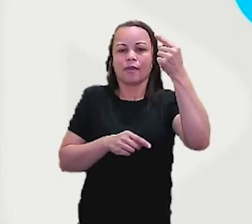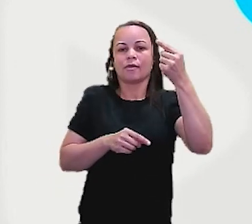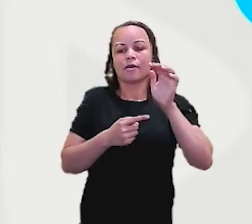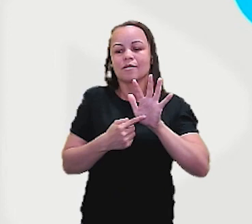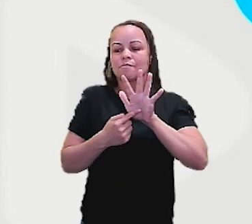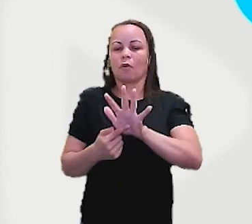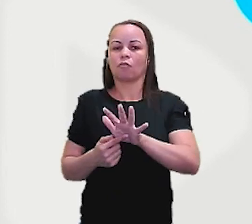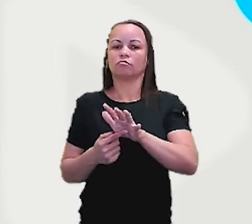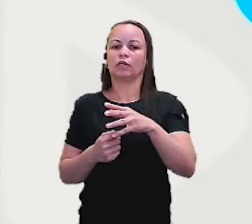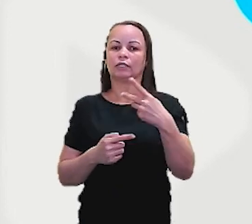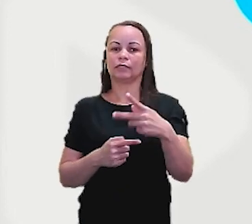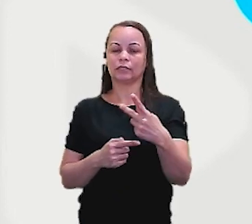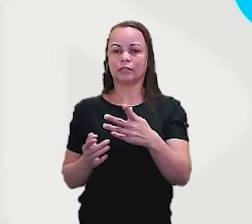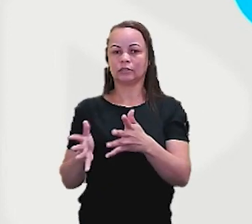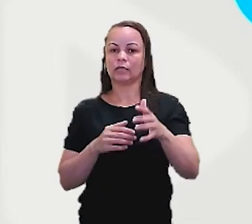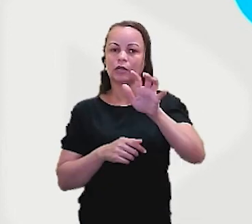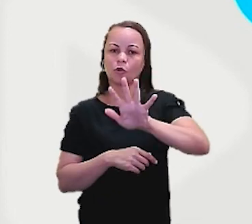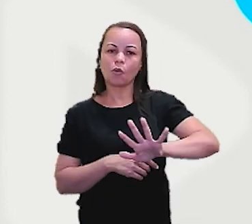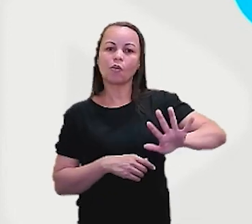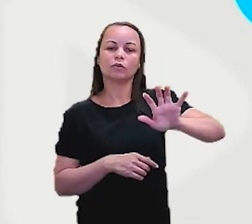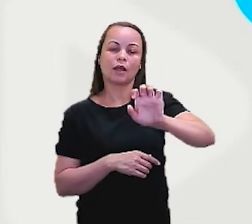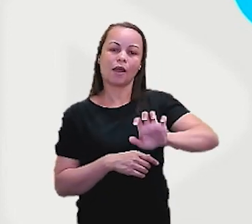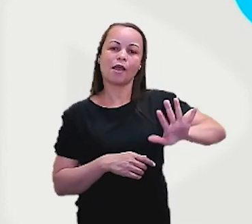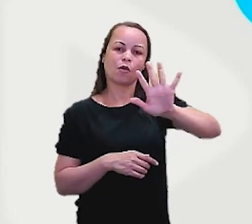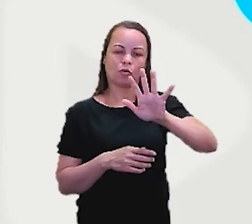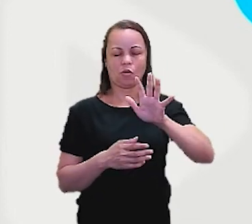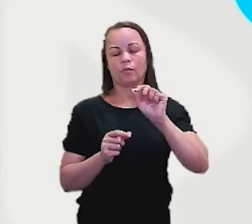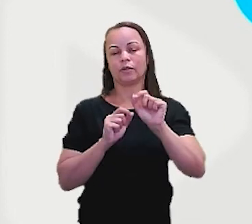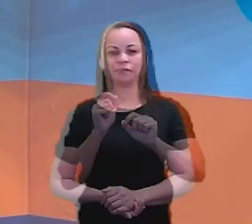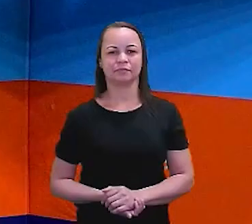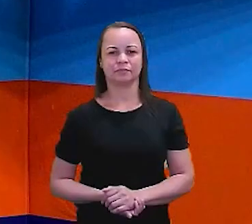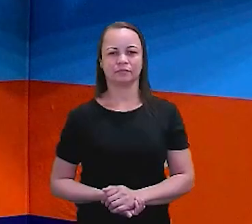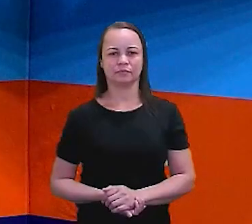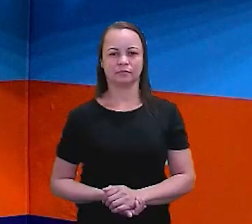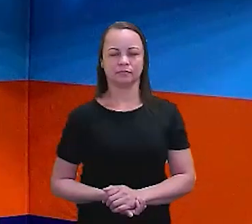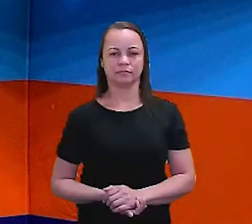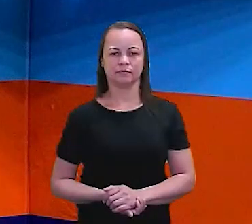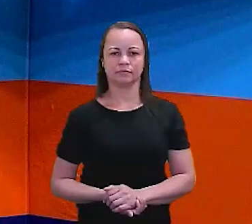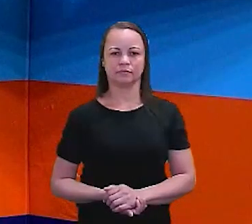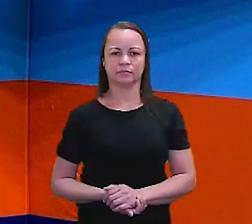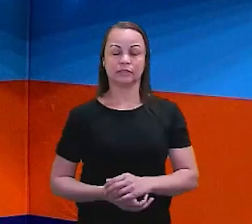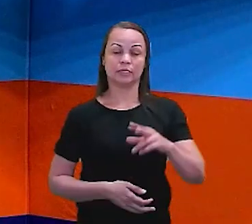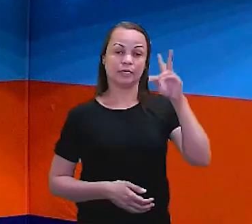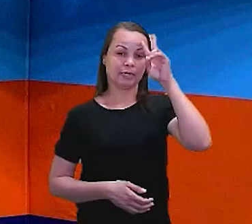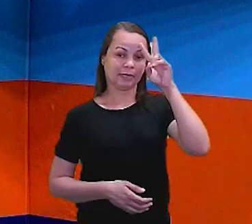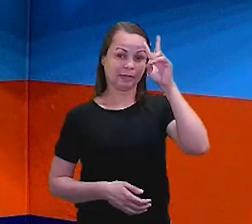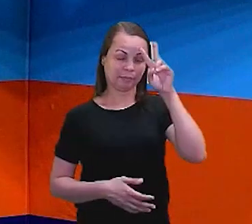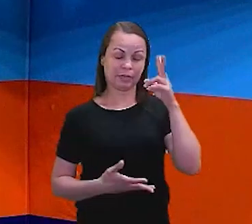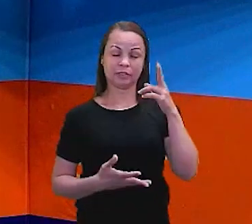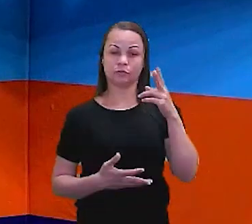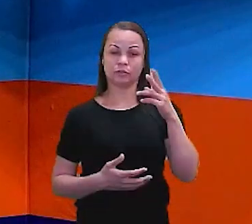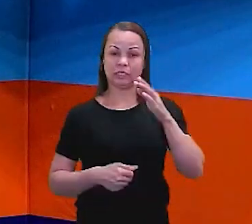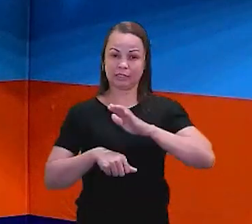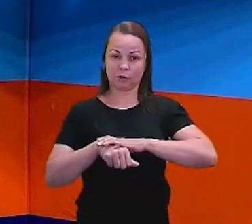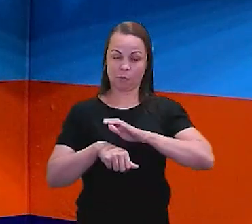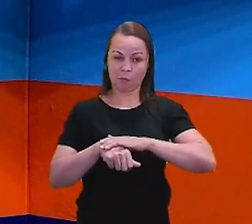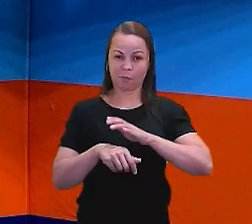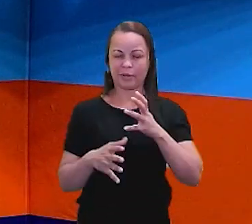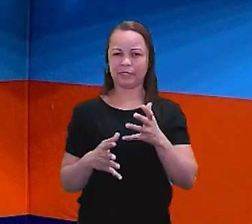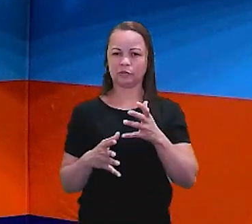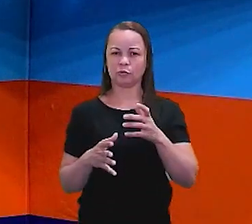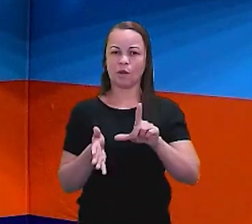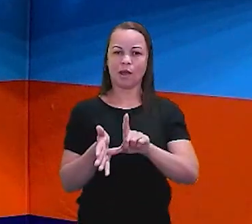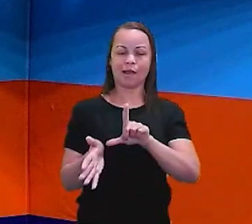estavam em ocorrência na Europa, como o anarquismo. Então, lembrando que, até esse momento, antes da